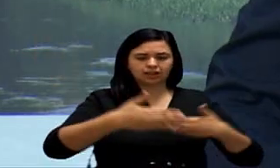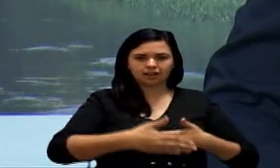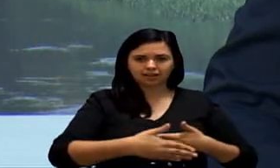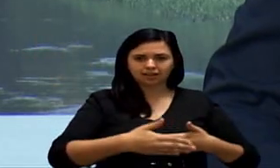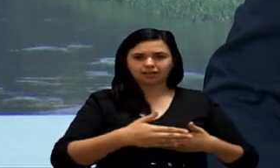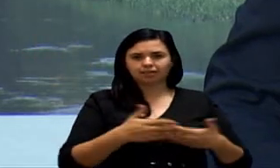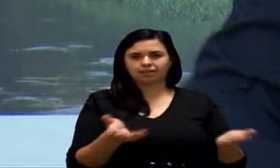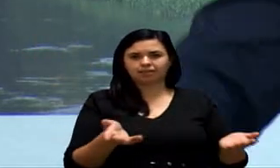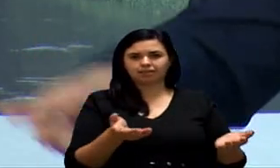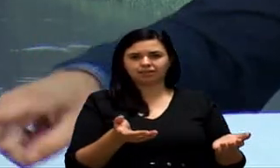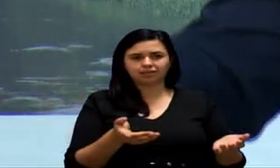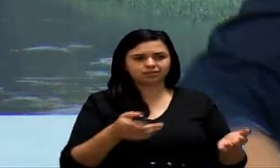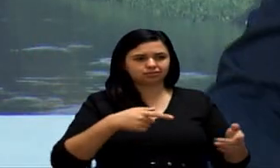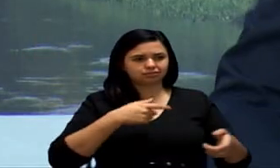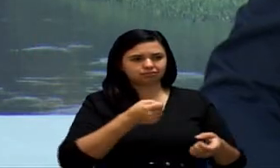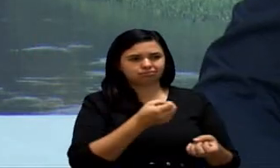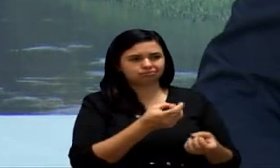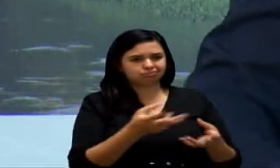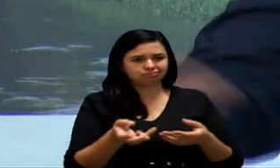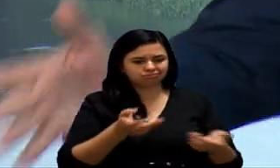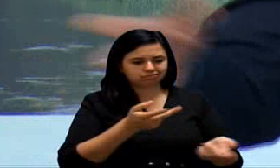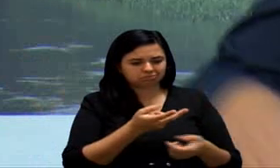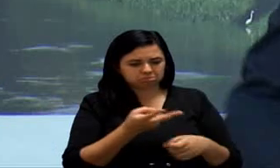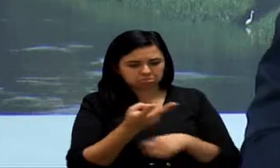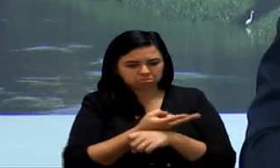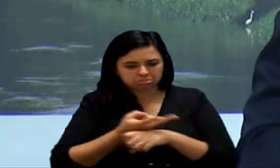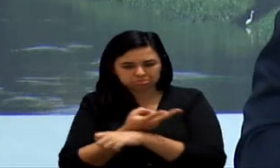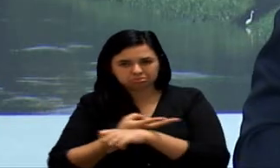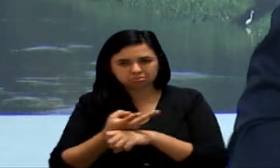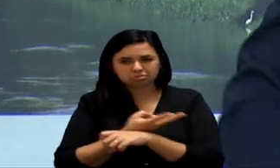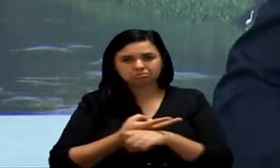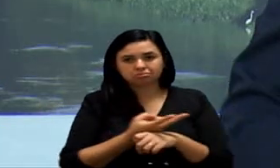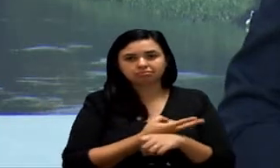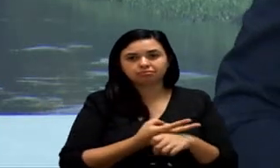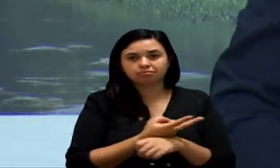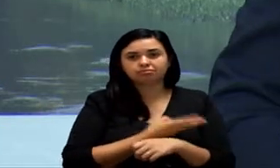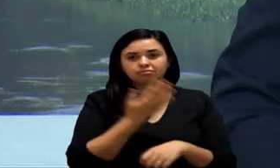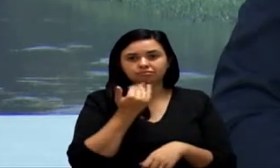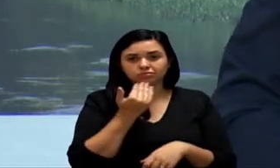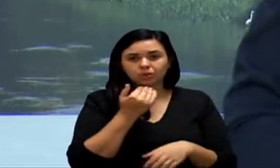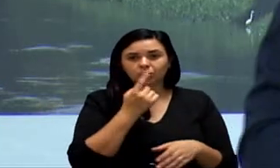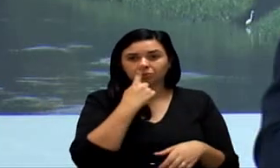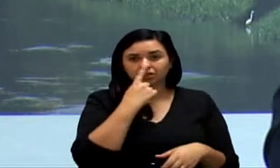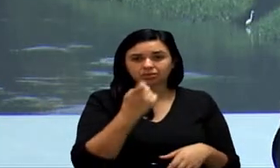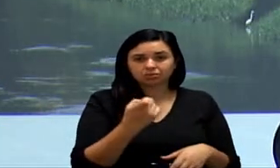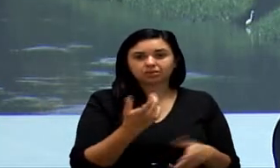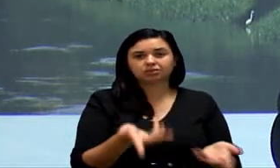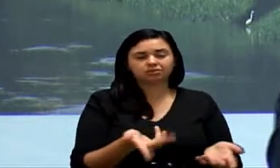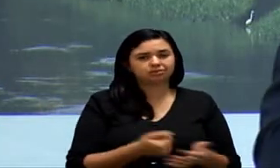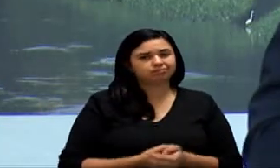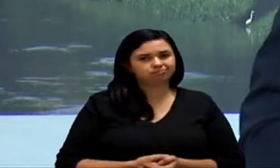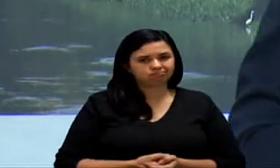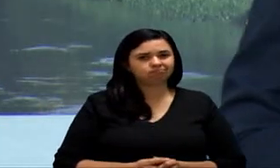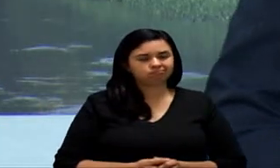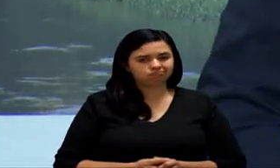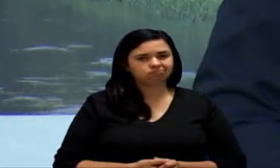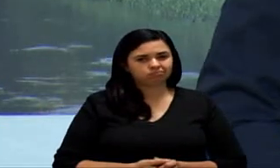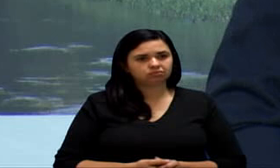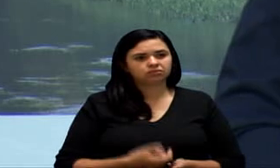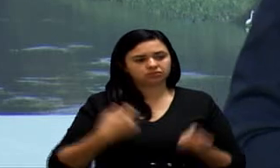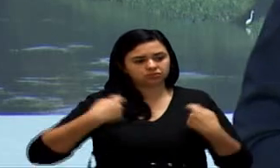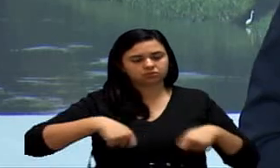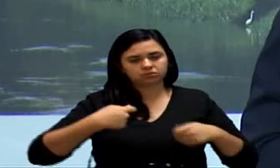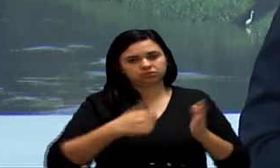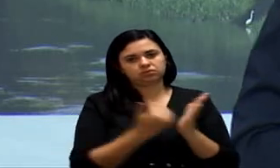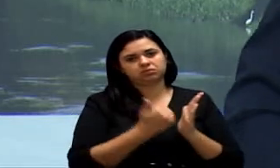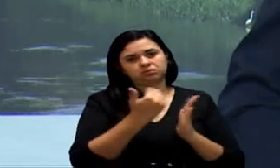no lixo do mercado, procurando comida. Santos tem 4 Bom Pratos. Eu falei para o Tarcísio de Freitas, o governador, e para o secretário, tem que ter mais unidades do